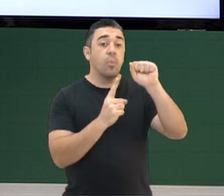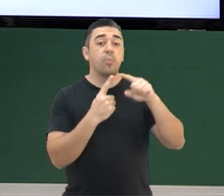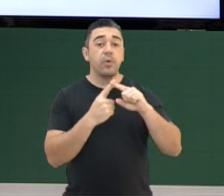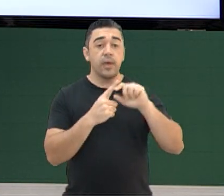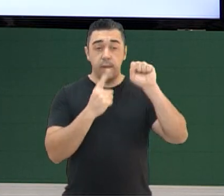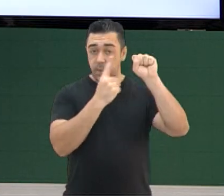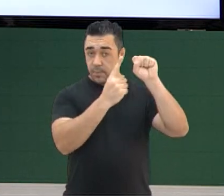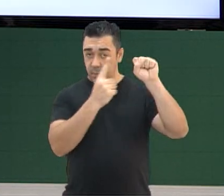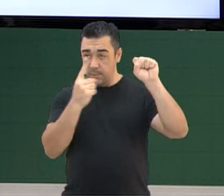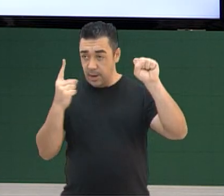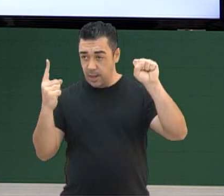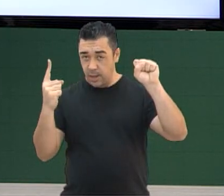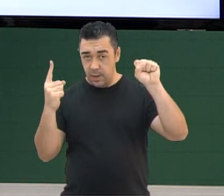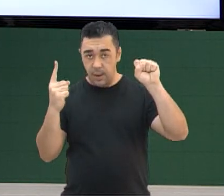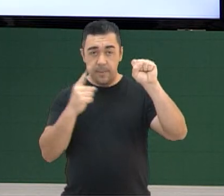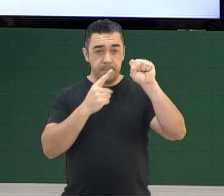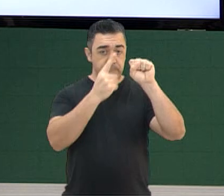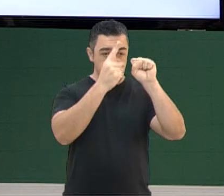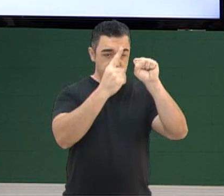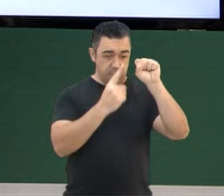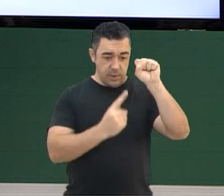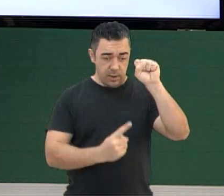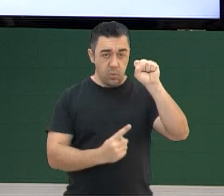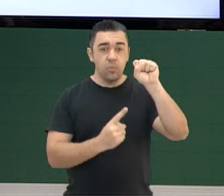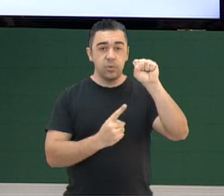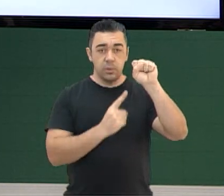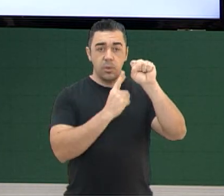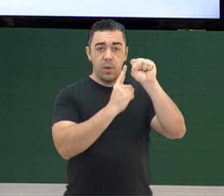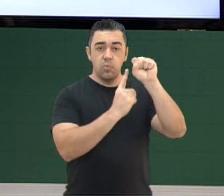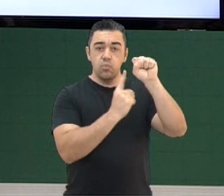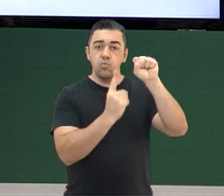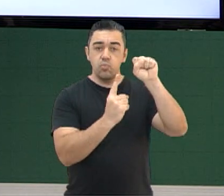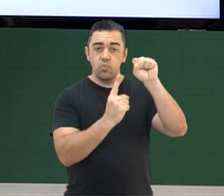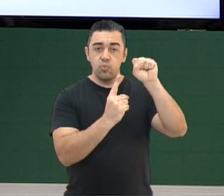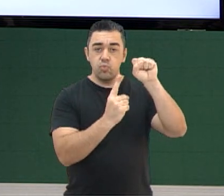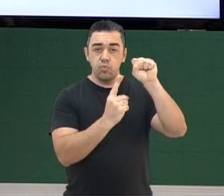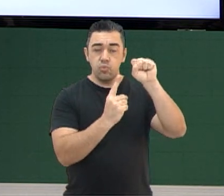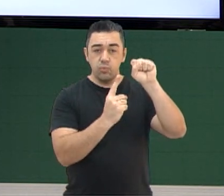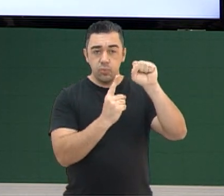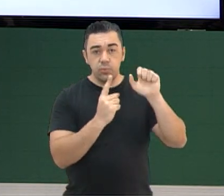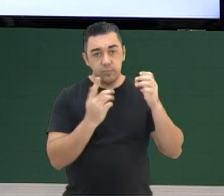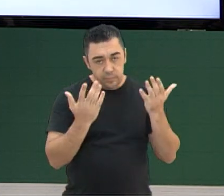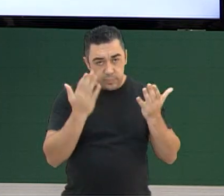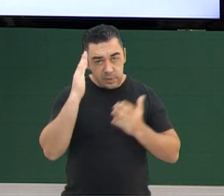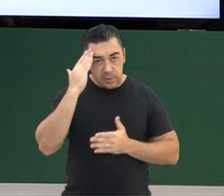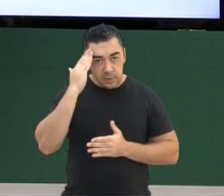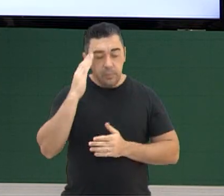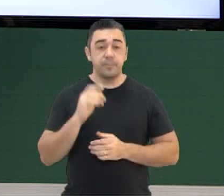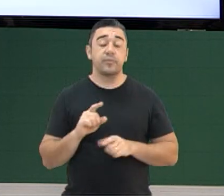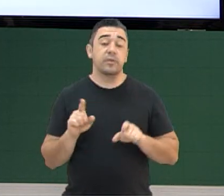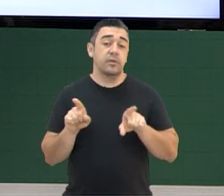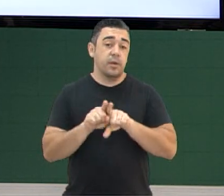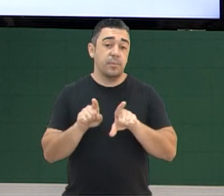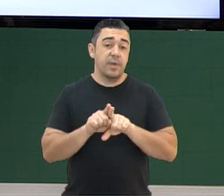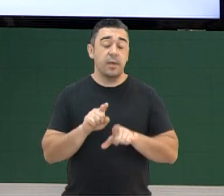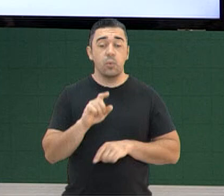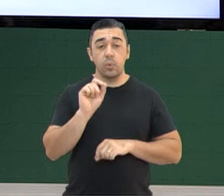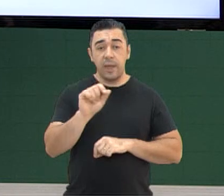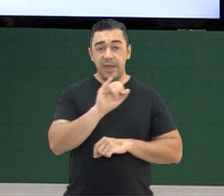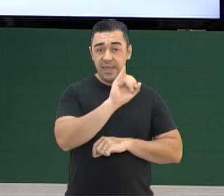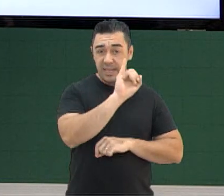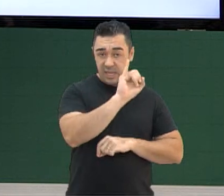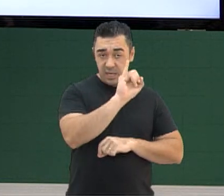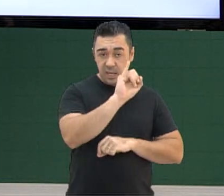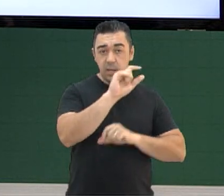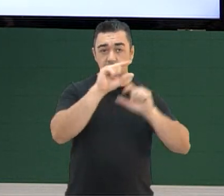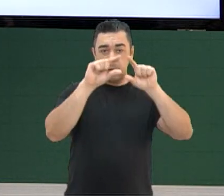na primeira linha e na primeira coluna, certo? Lembrando que o I é linha,